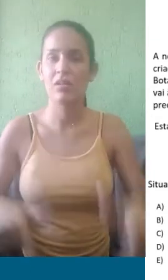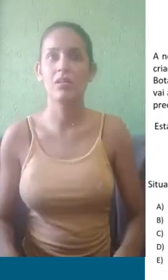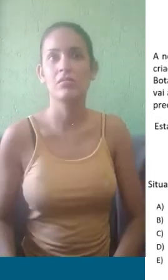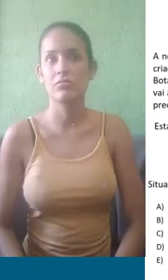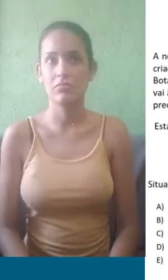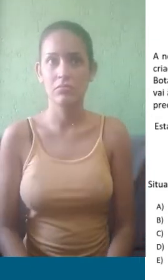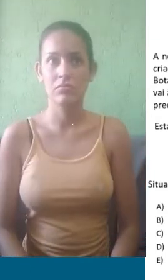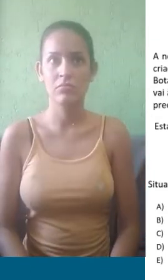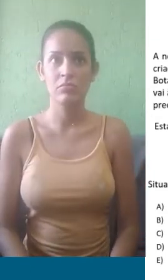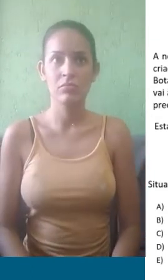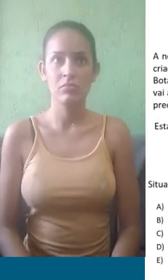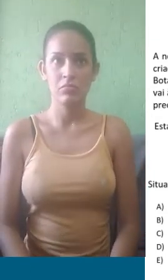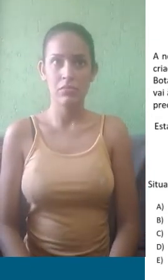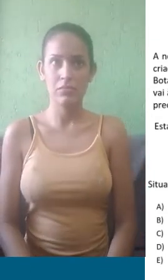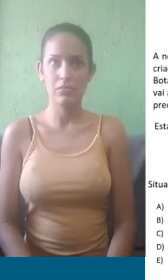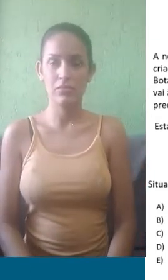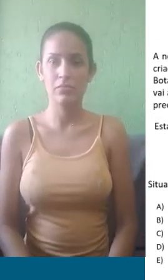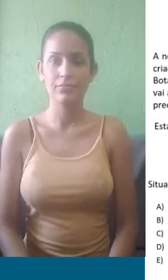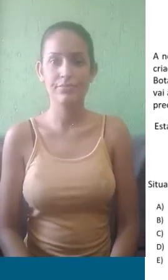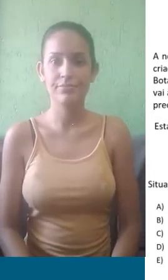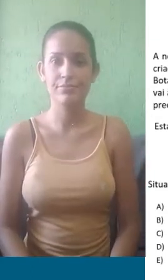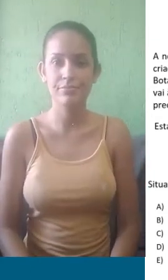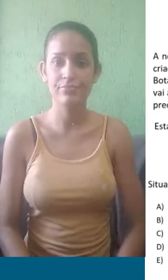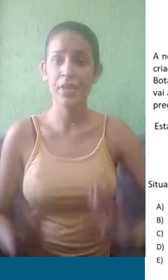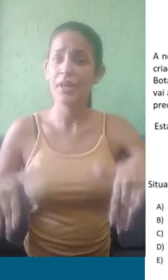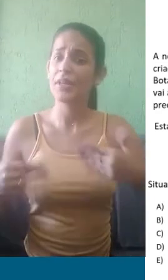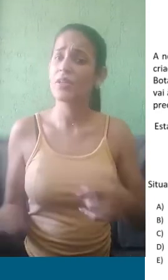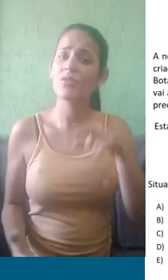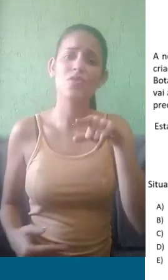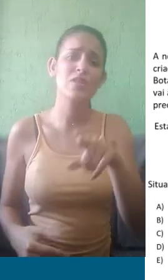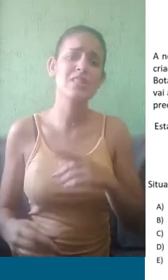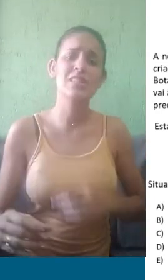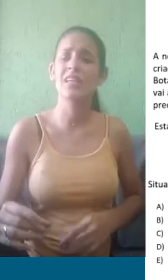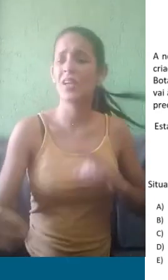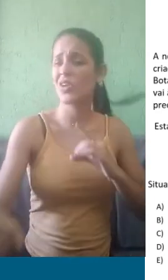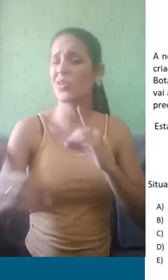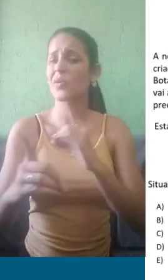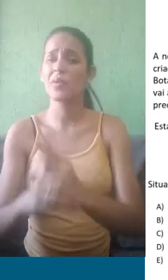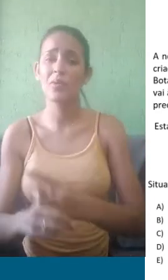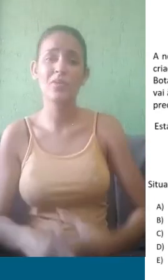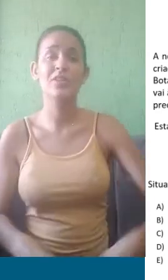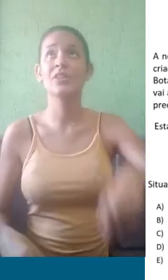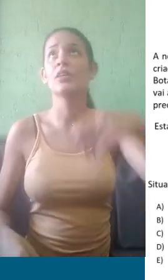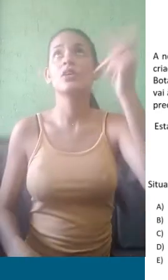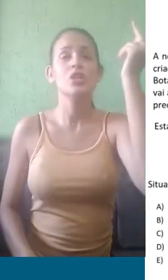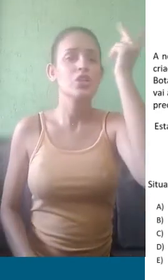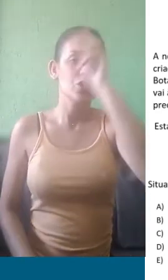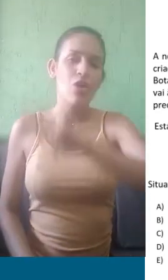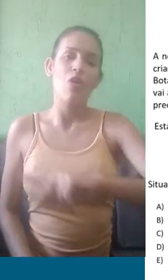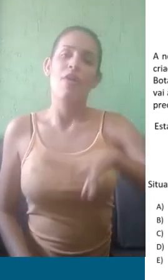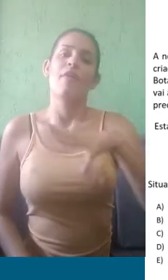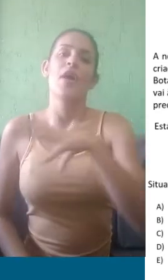fazenda ou engenho, mas não pode dar uma mesada grande. Está aí o grande drama de amor em nossas letras e o tema de seu